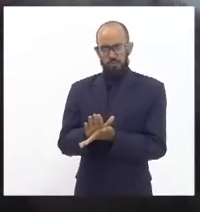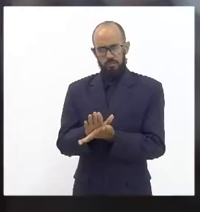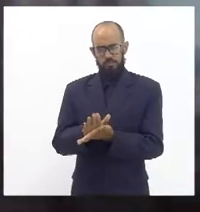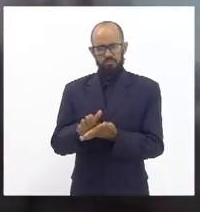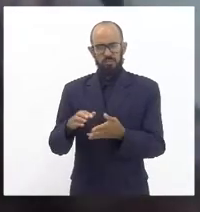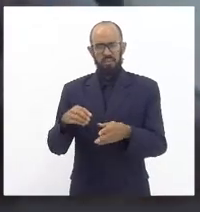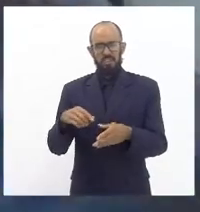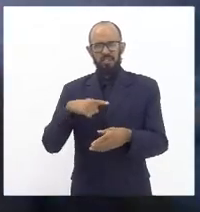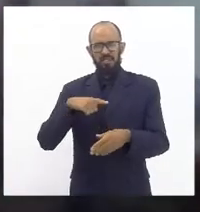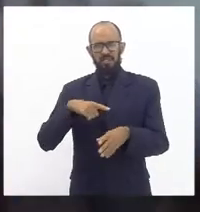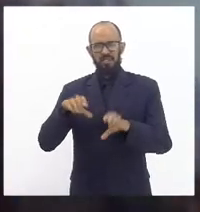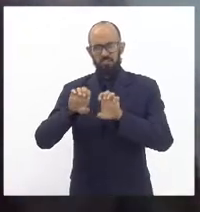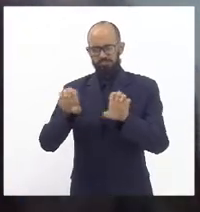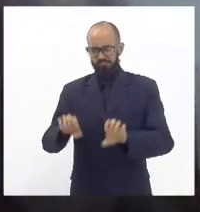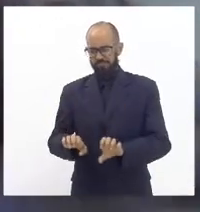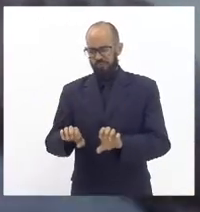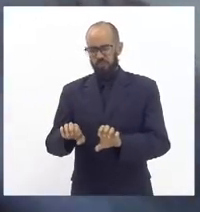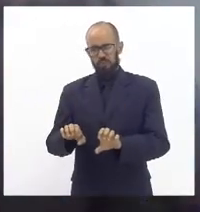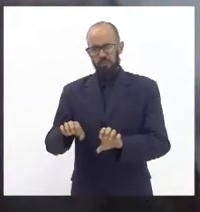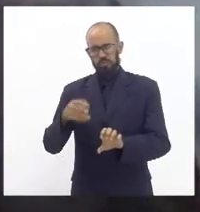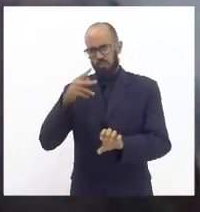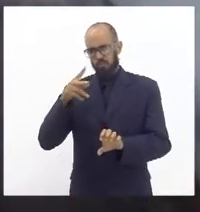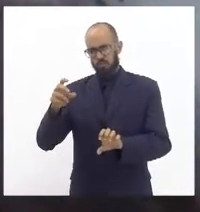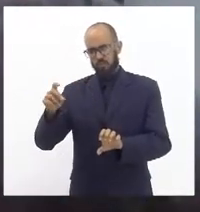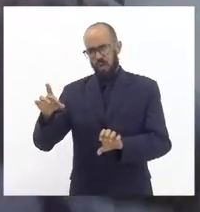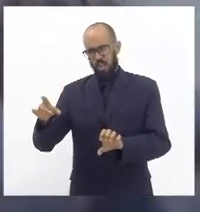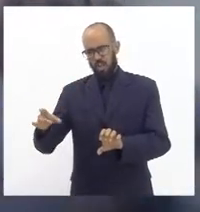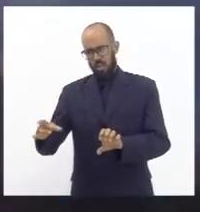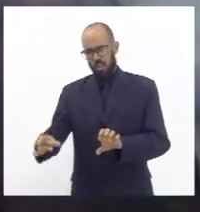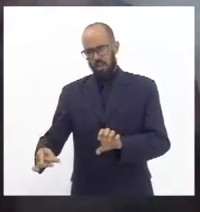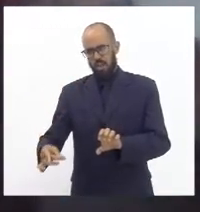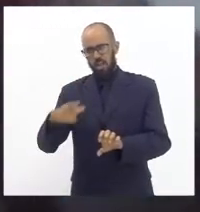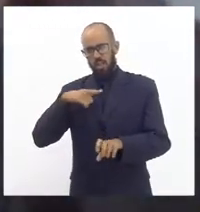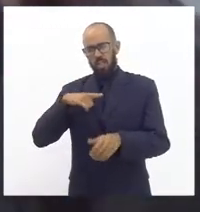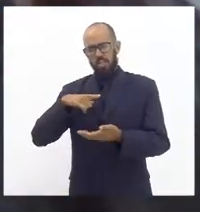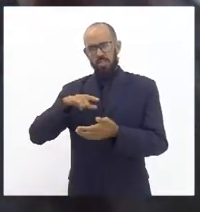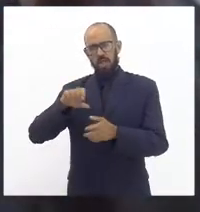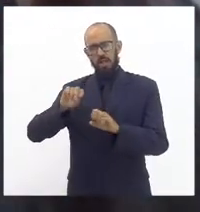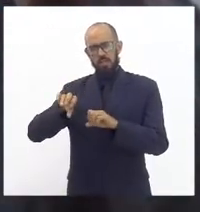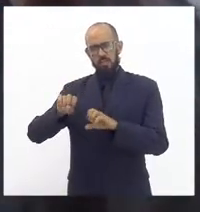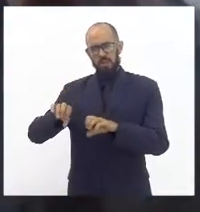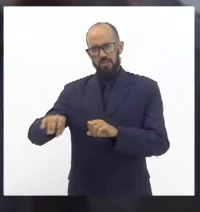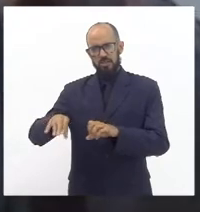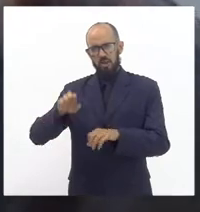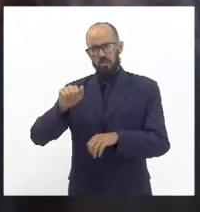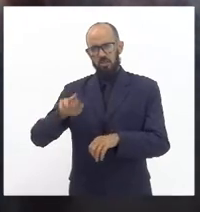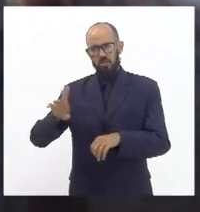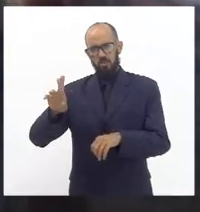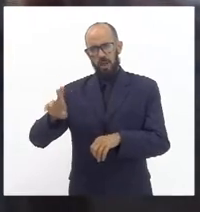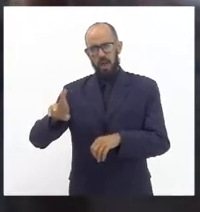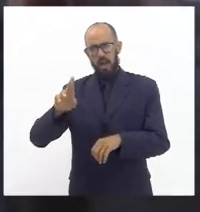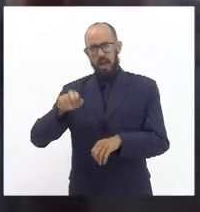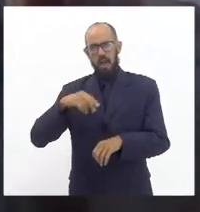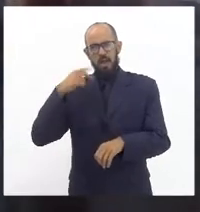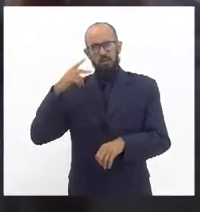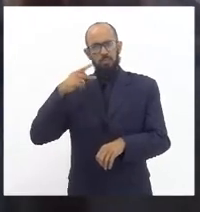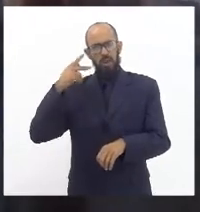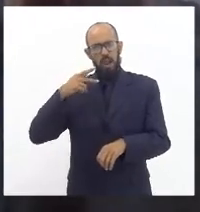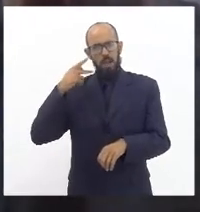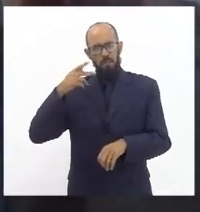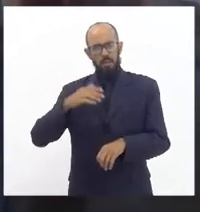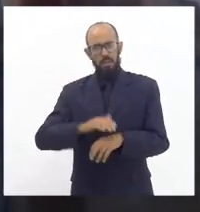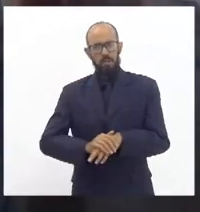frustrado ele aparece em todas as questões aparecem da educação aparece nos vários aparece no Parlamento e